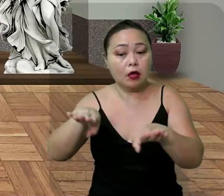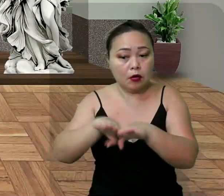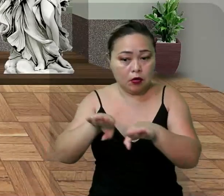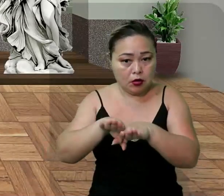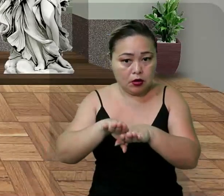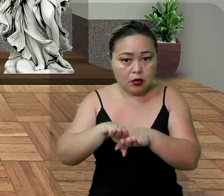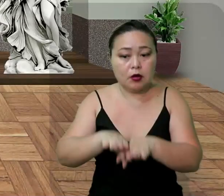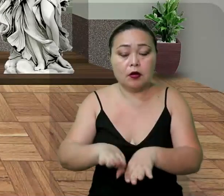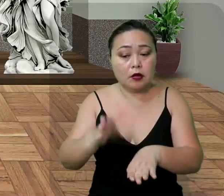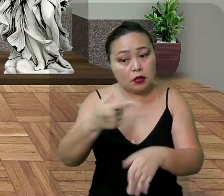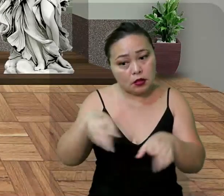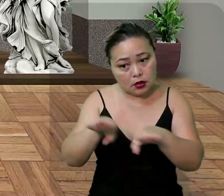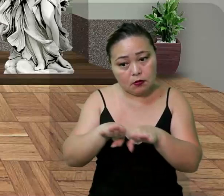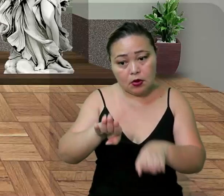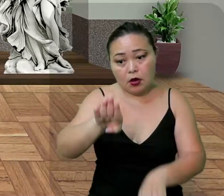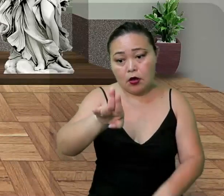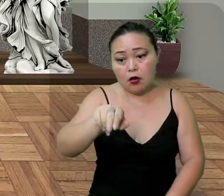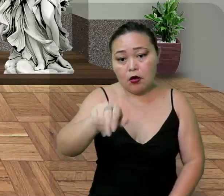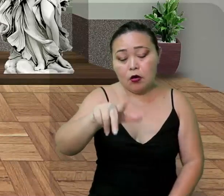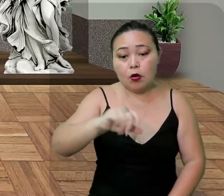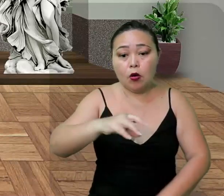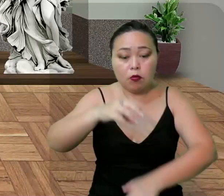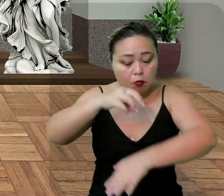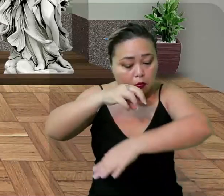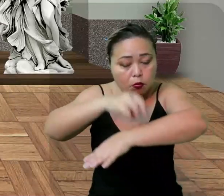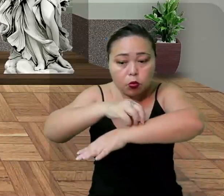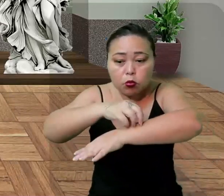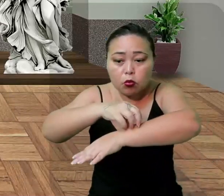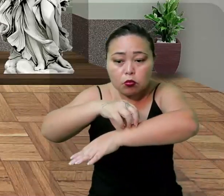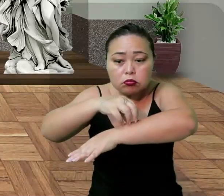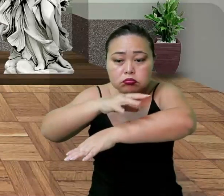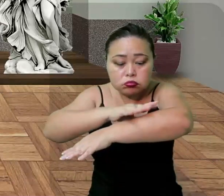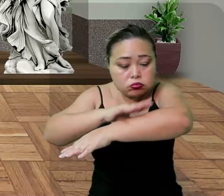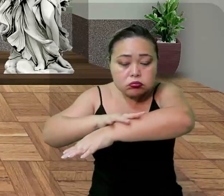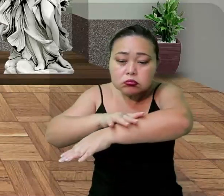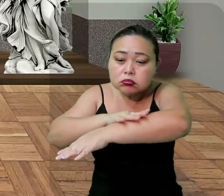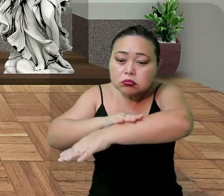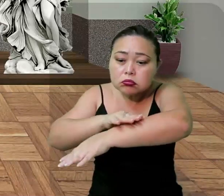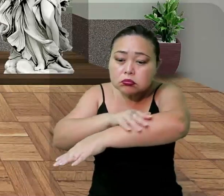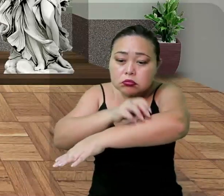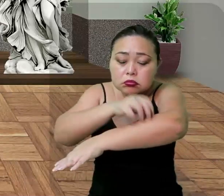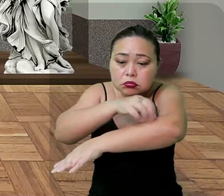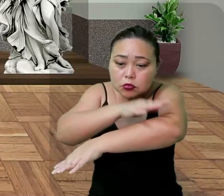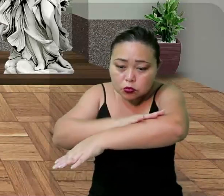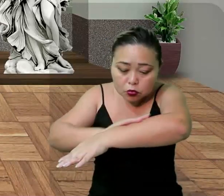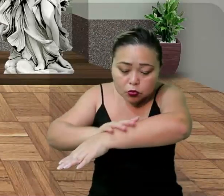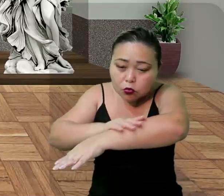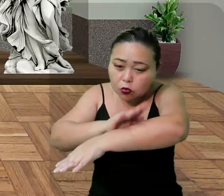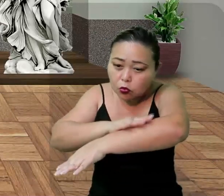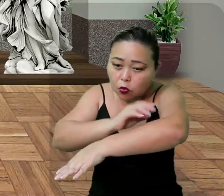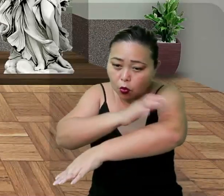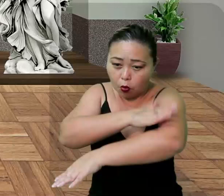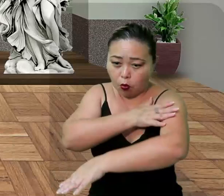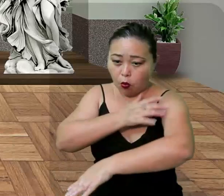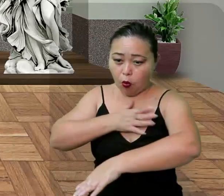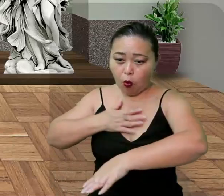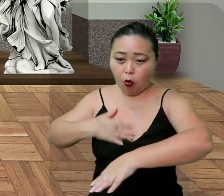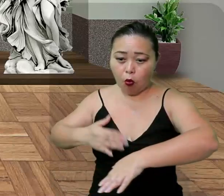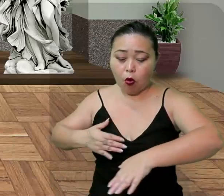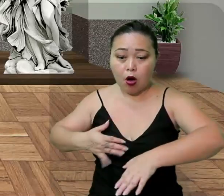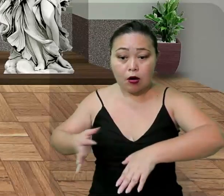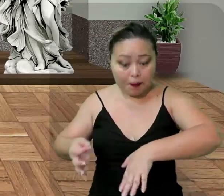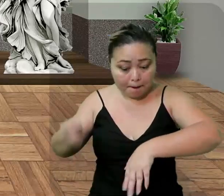chamada de bubônica, porque apareciam os bulbos no corpo da pessoa.